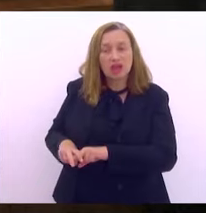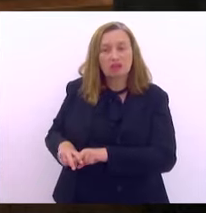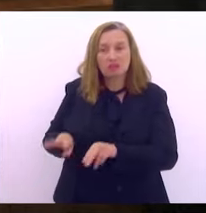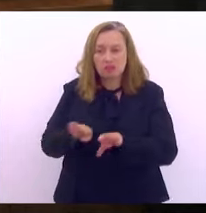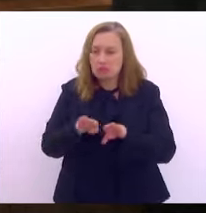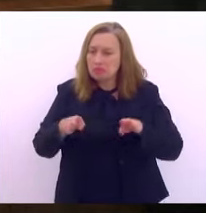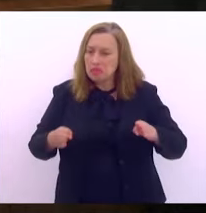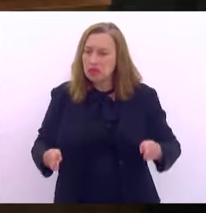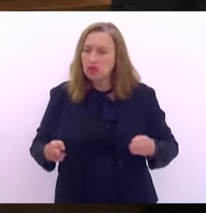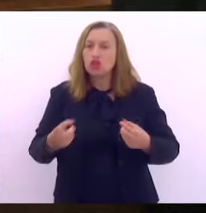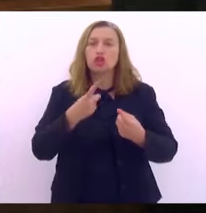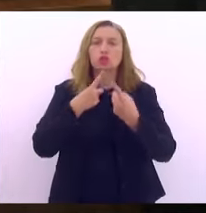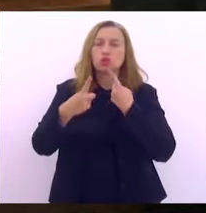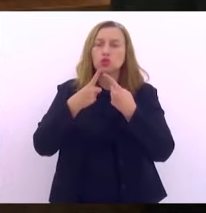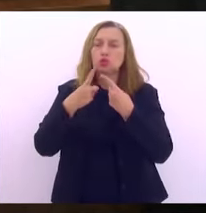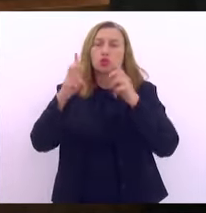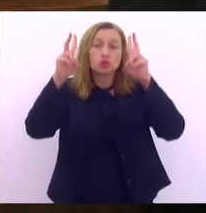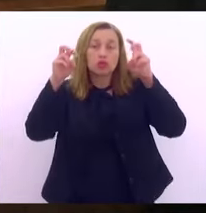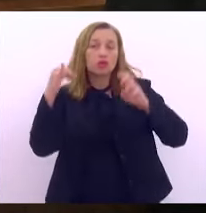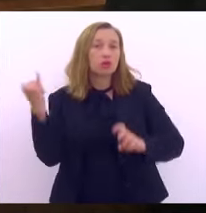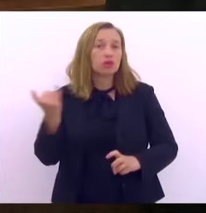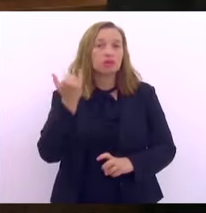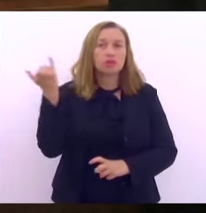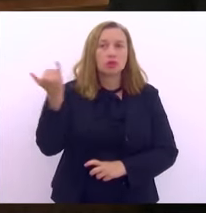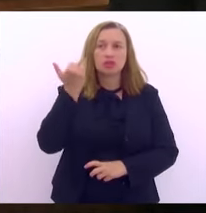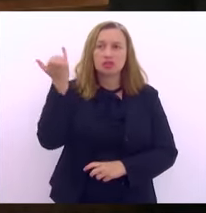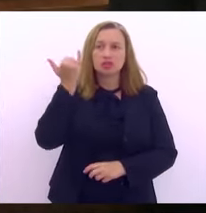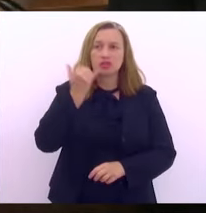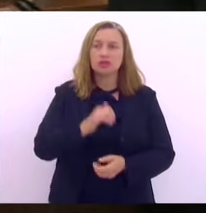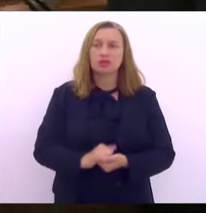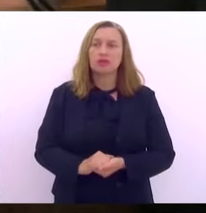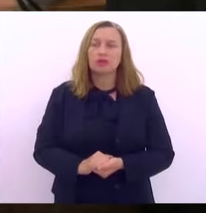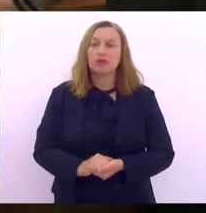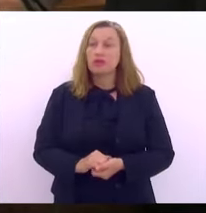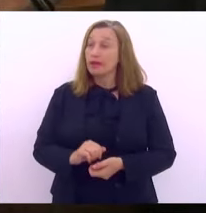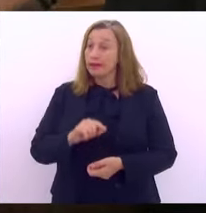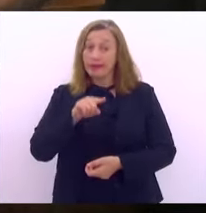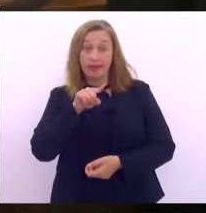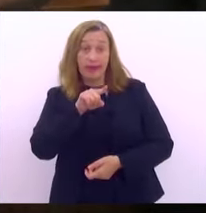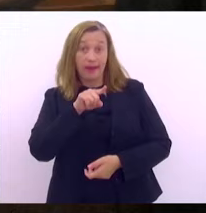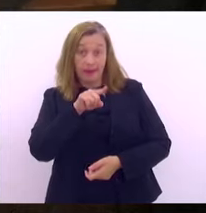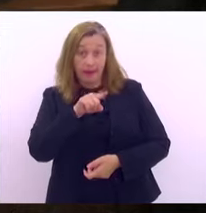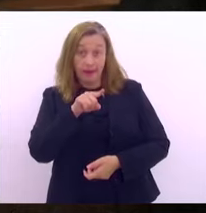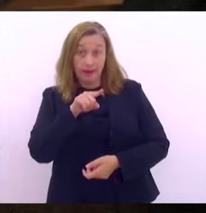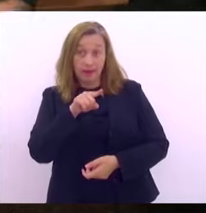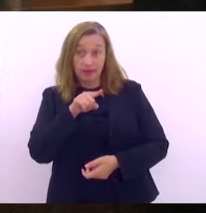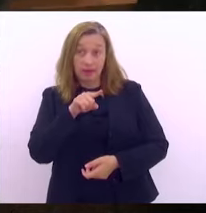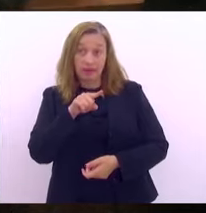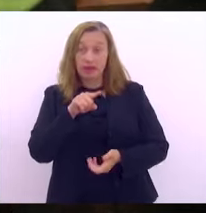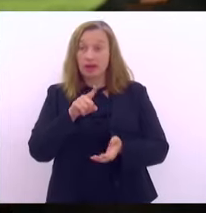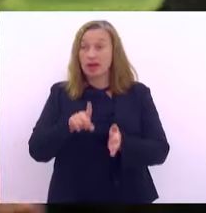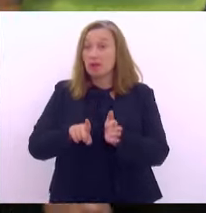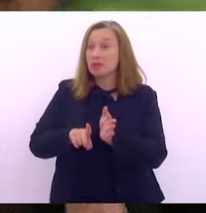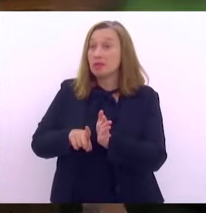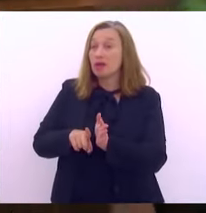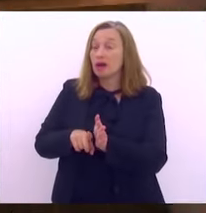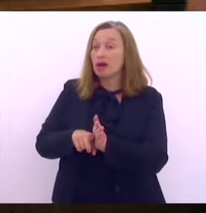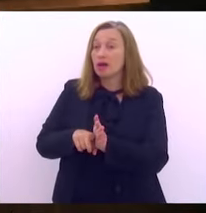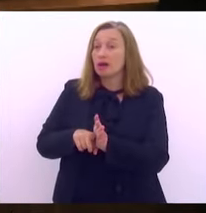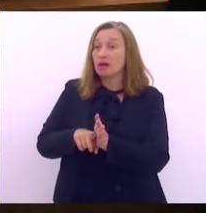mesa, discutindo um tema importantíssimo, que ela, inclusive, consultou